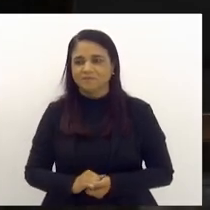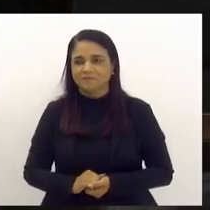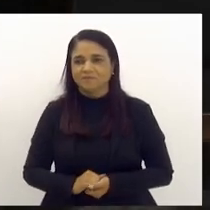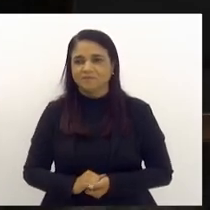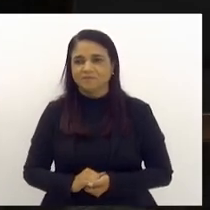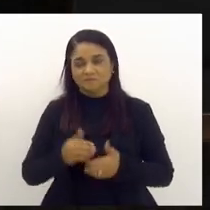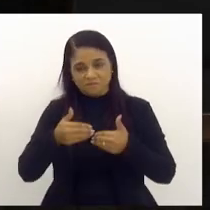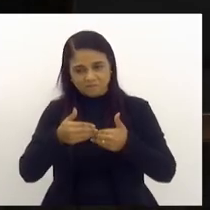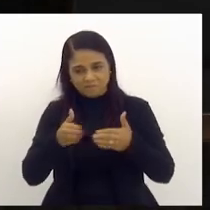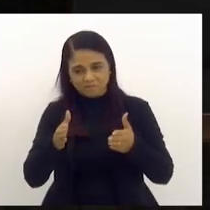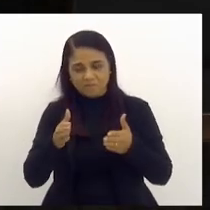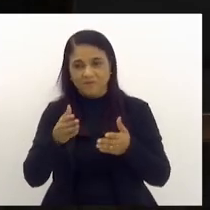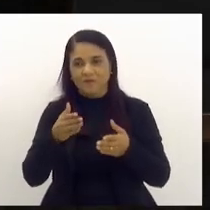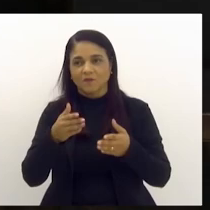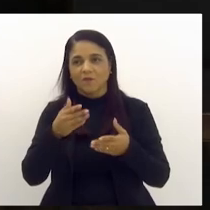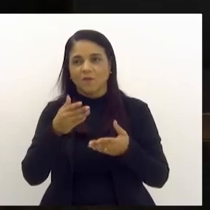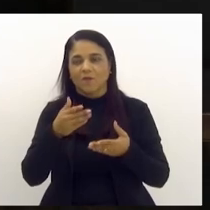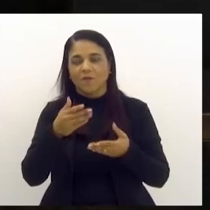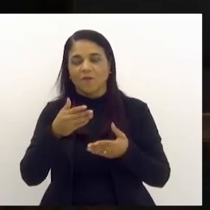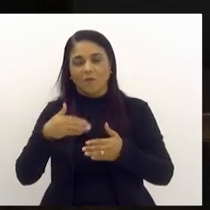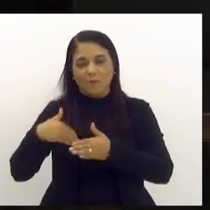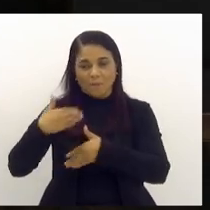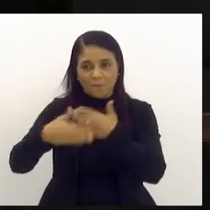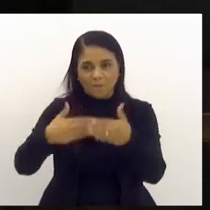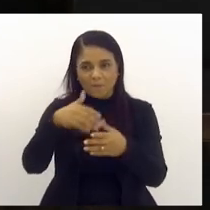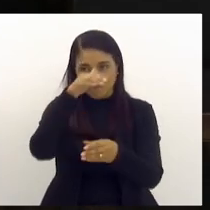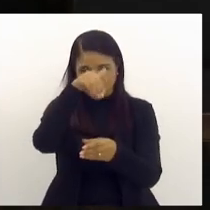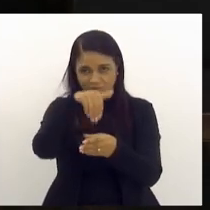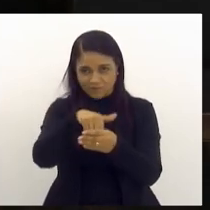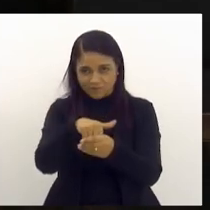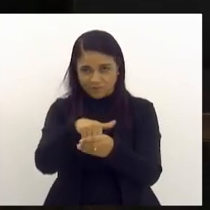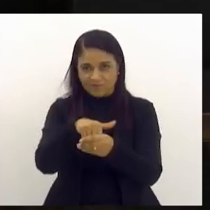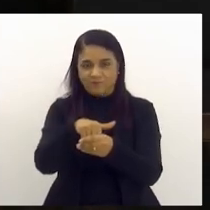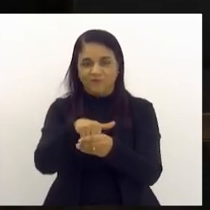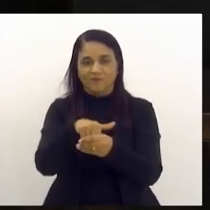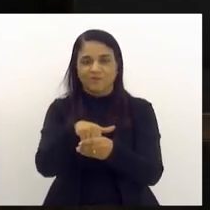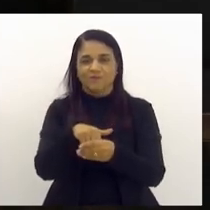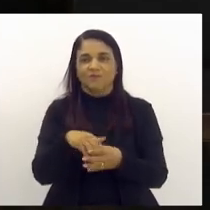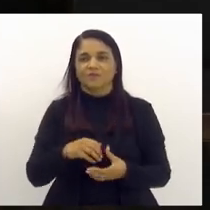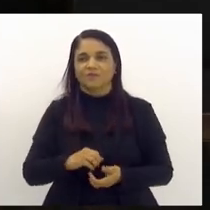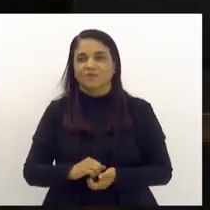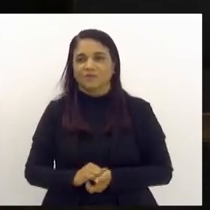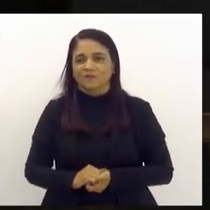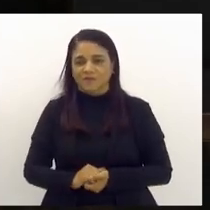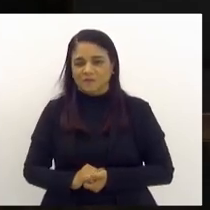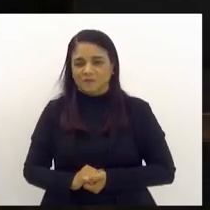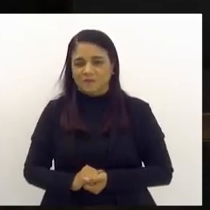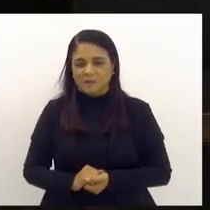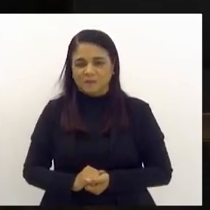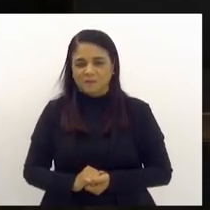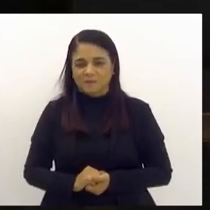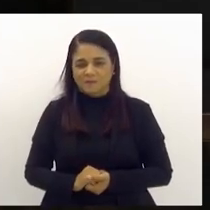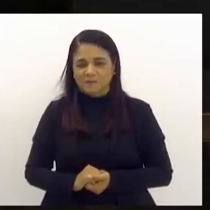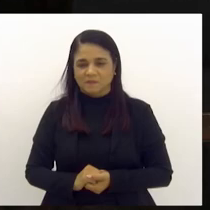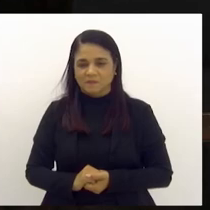Está aberto o processo de votação. Quem tem nada a perder.